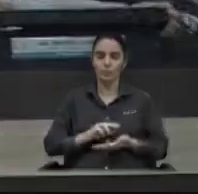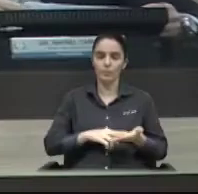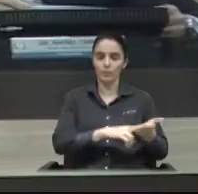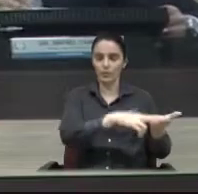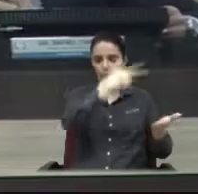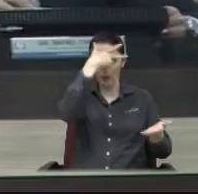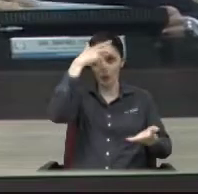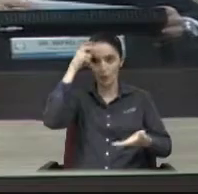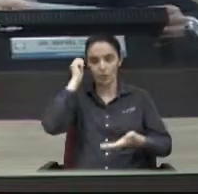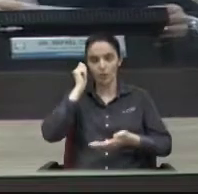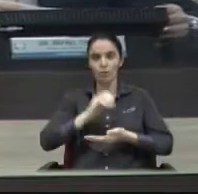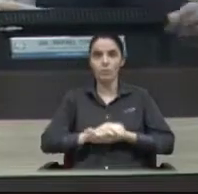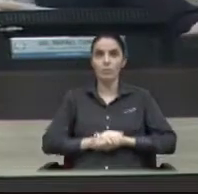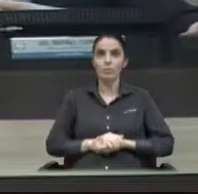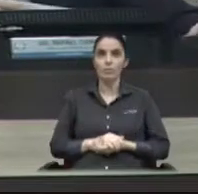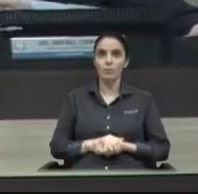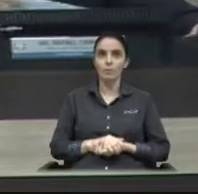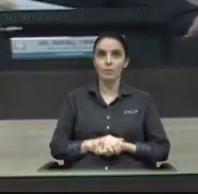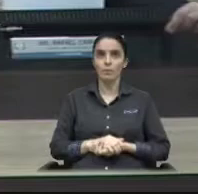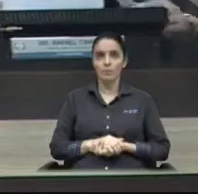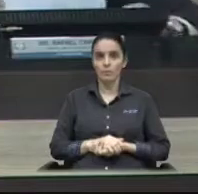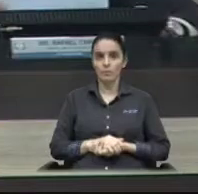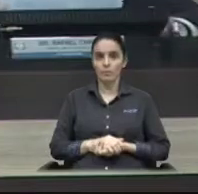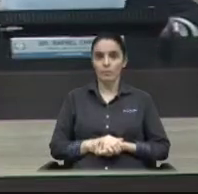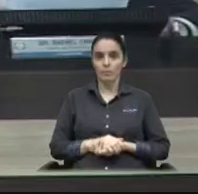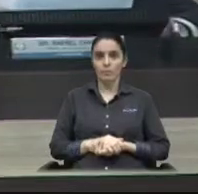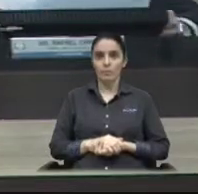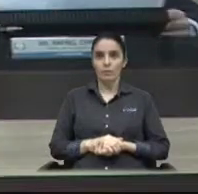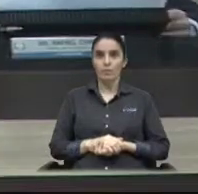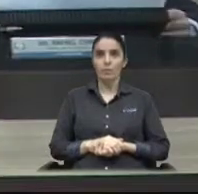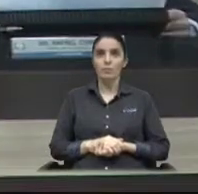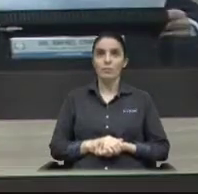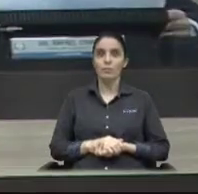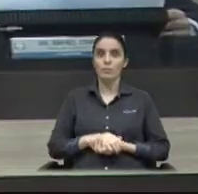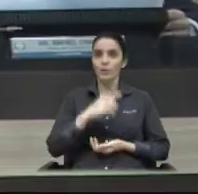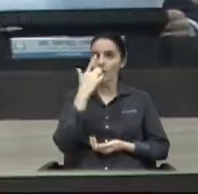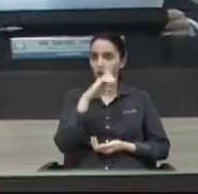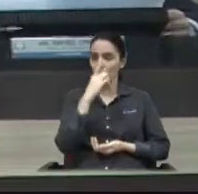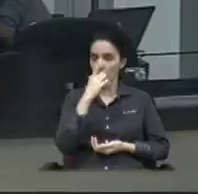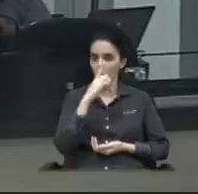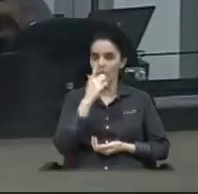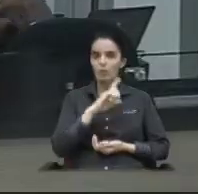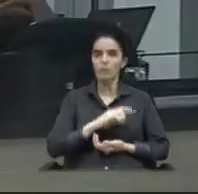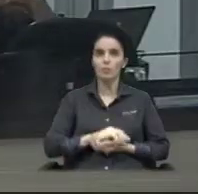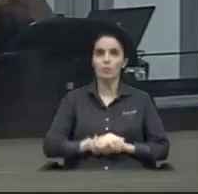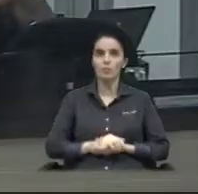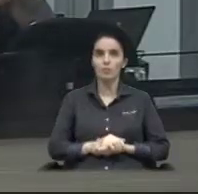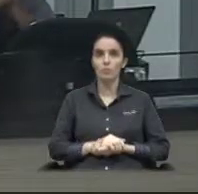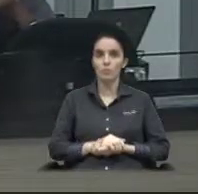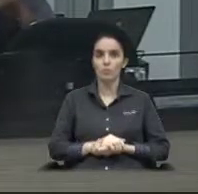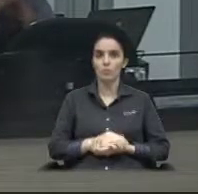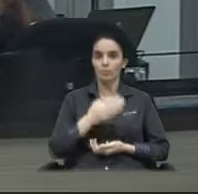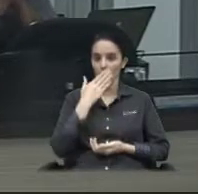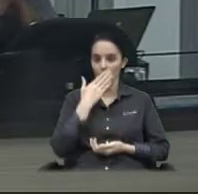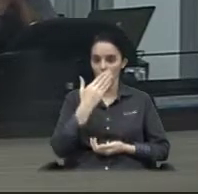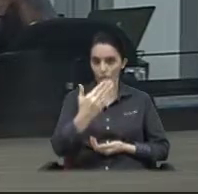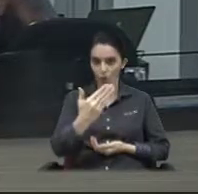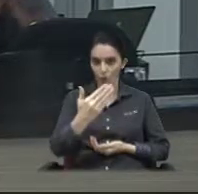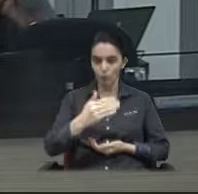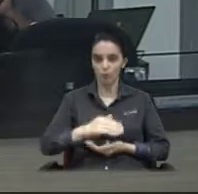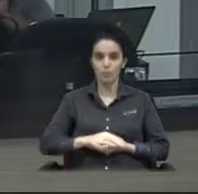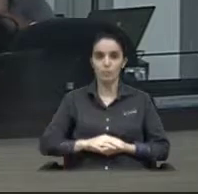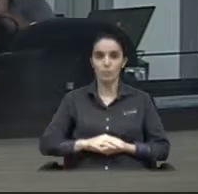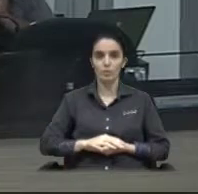o requerimento estão george presente uma questão de horas a do lemon de jeová a página apresenta com a solicitação para que seja